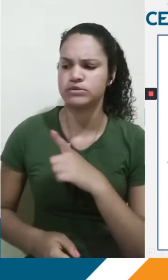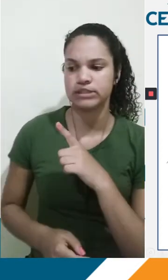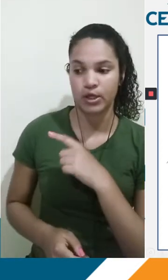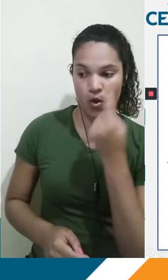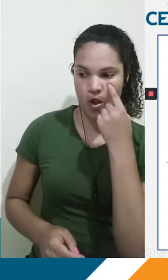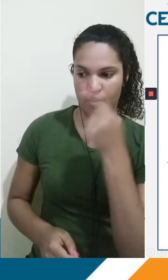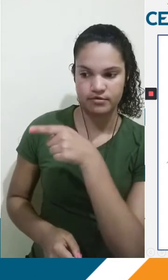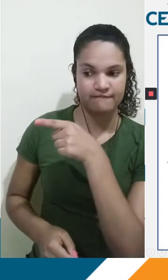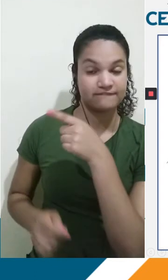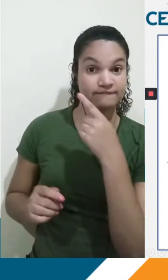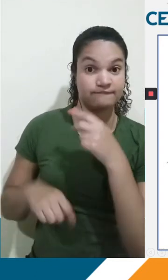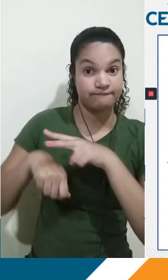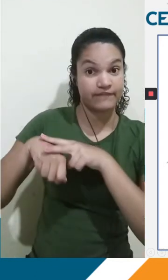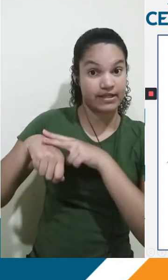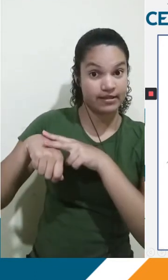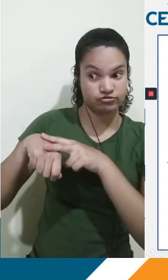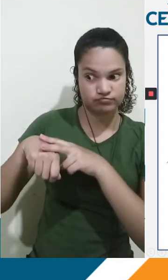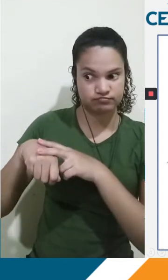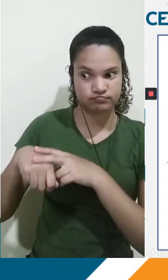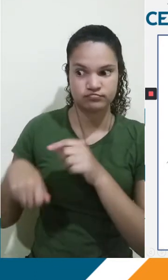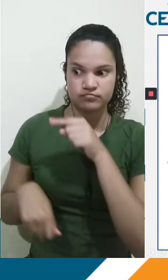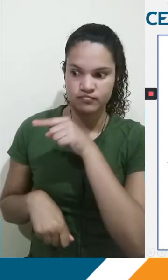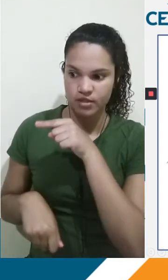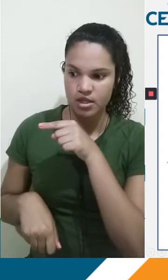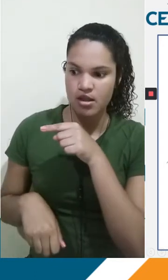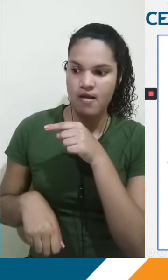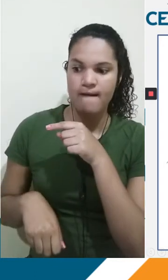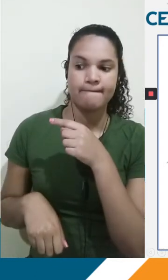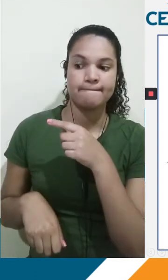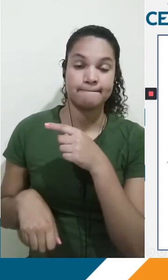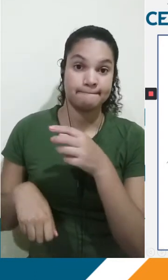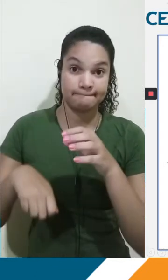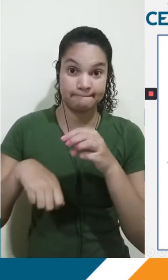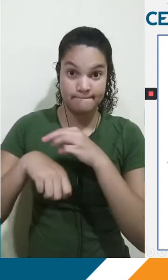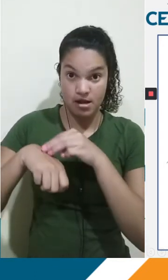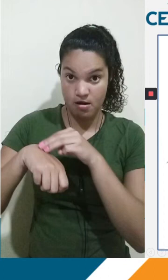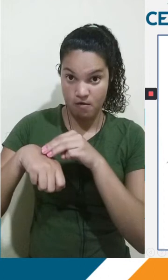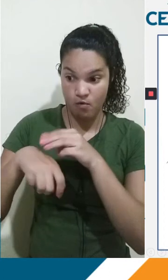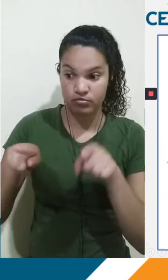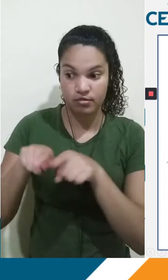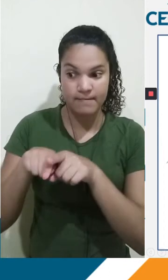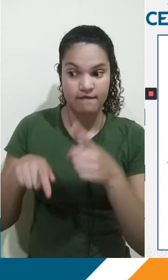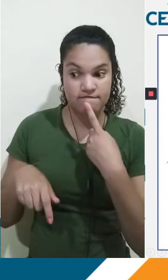legendinha verde, o marrom e o vermelho. Glicose transformado em piruvato